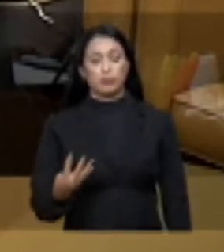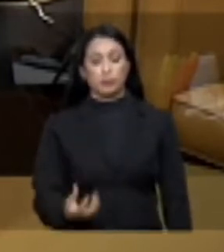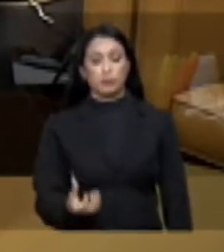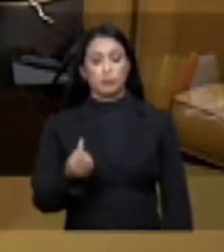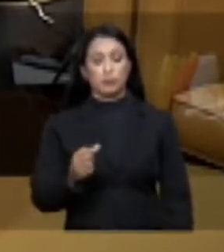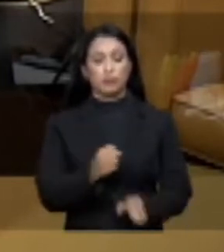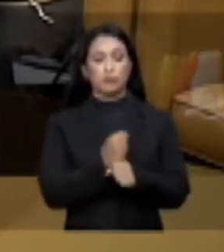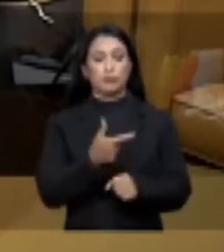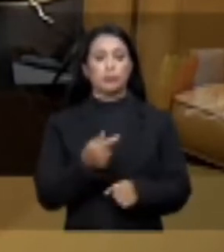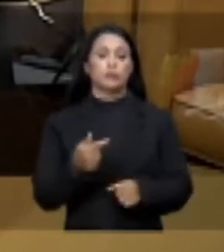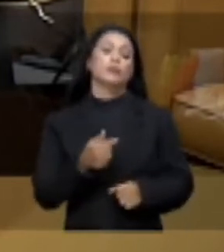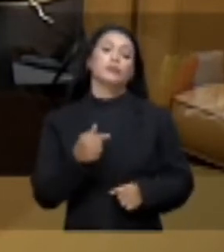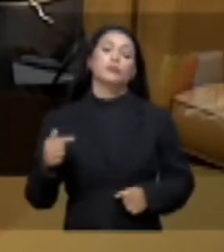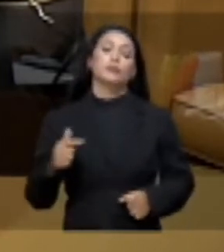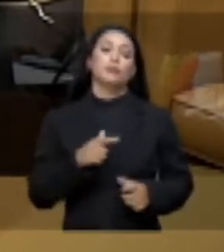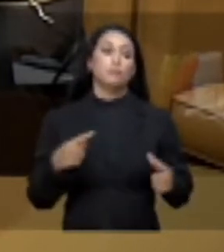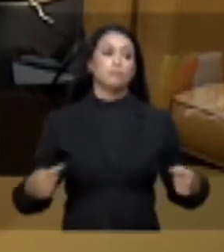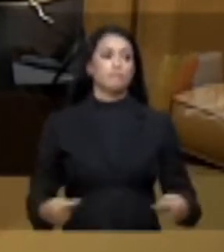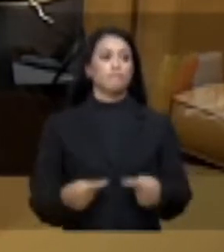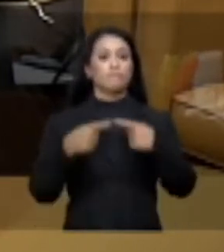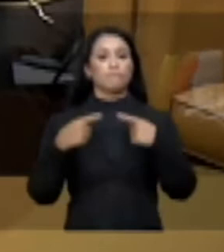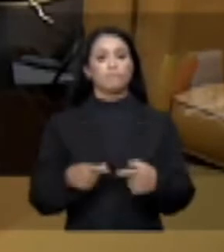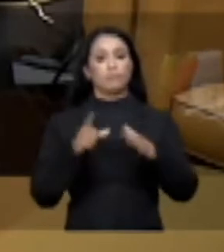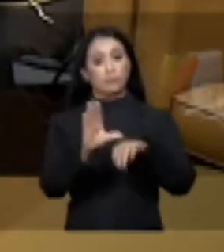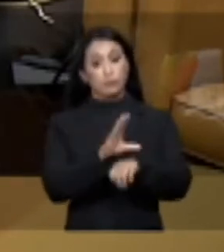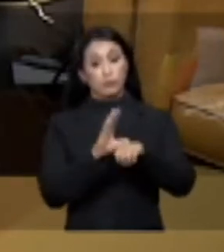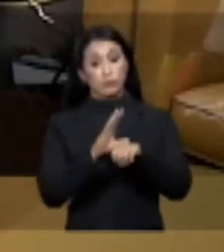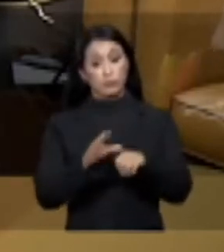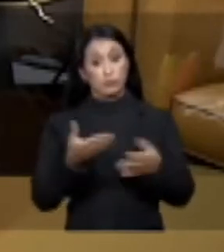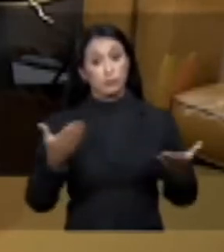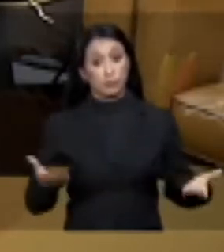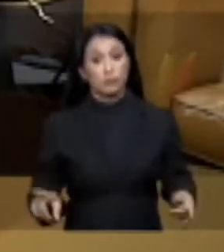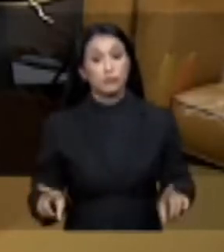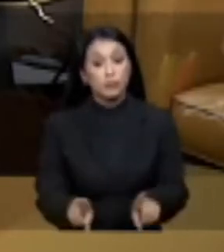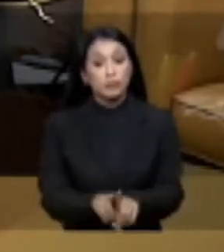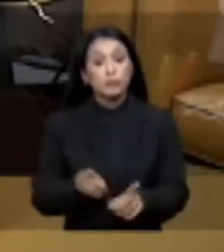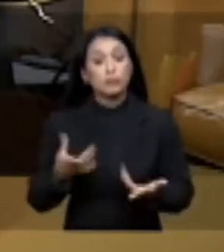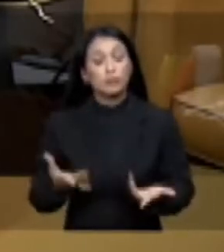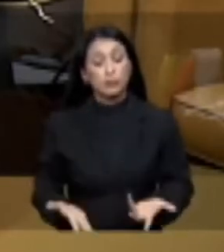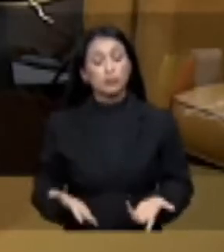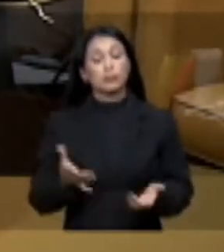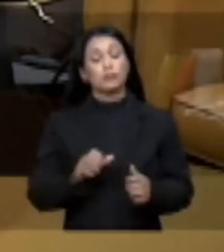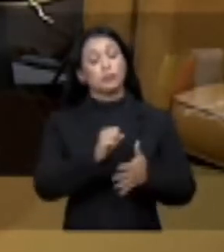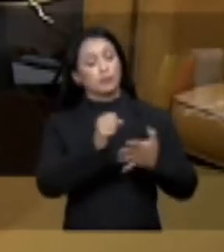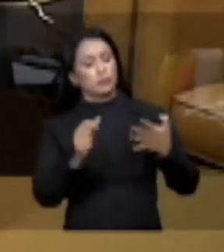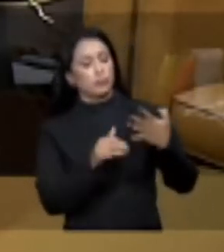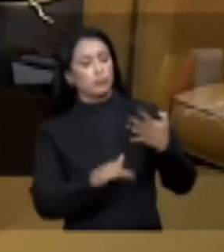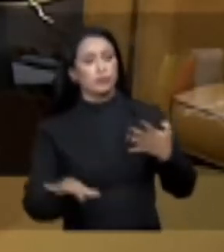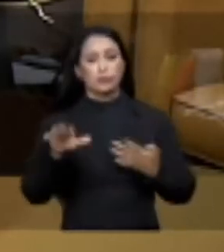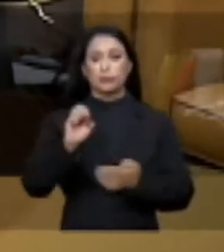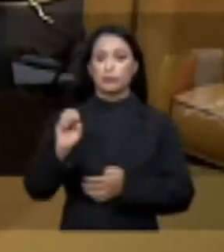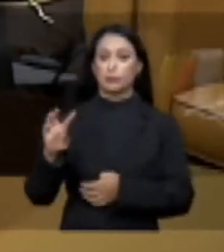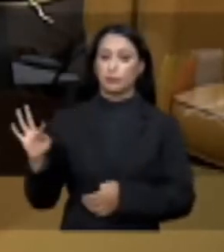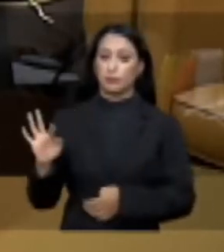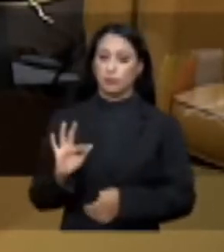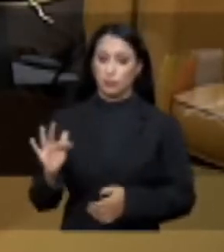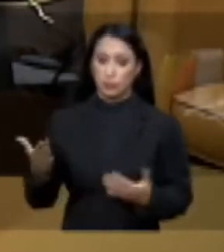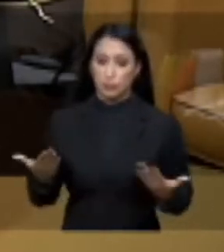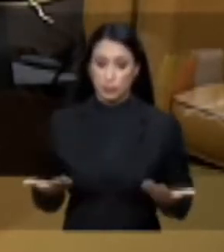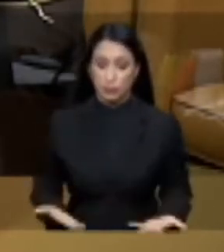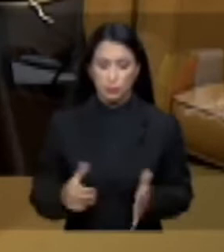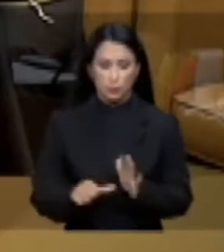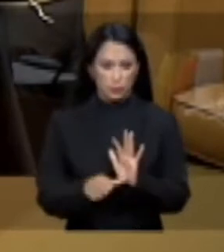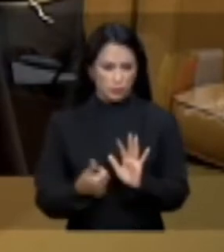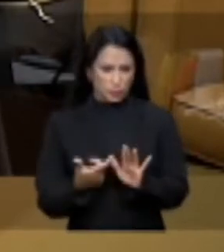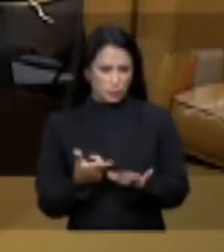2007, os quais são plenamente compatíveis com a Constituição Federal e também com a jurisprudência desta Corte. A